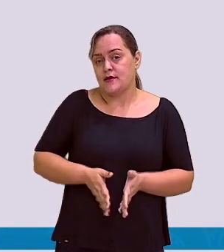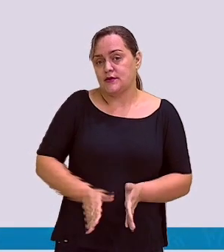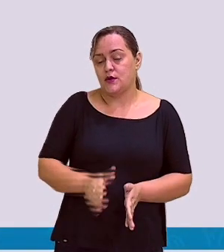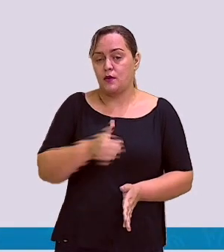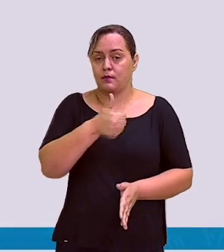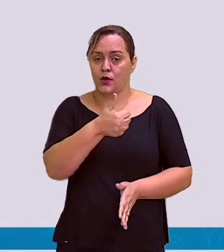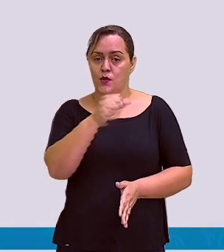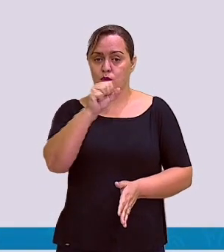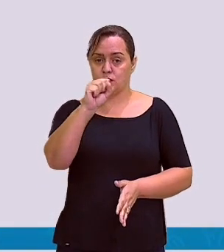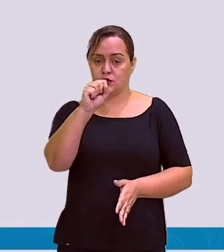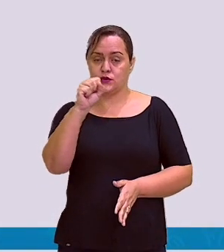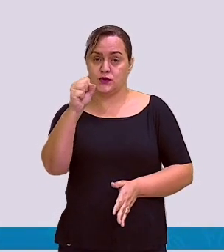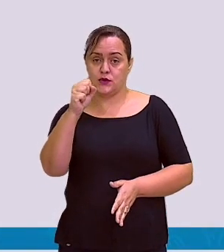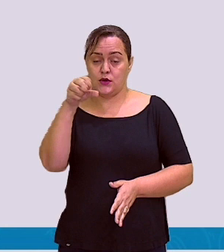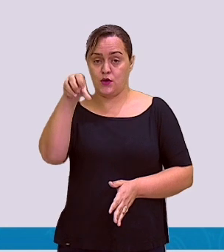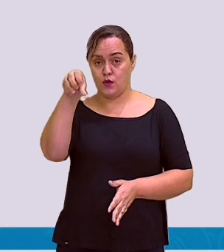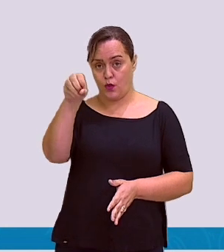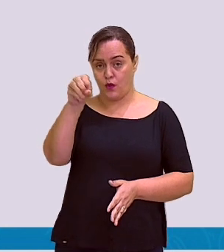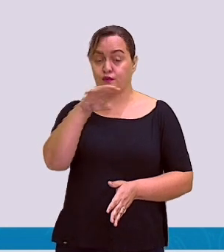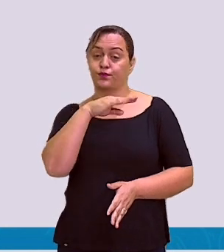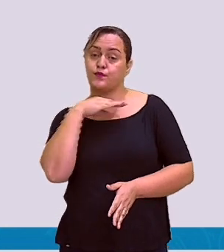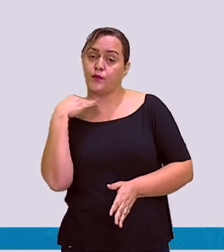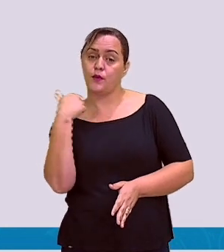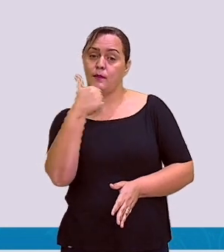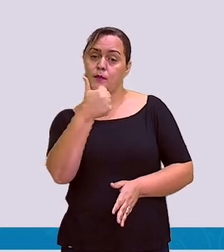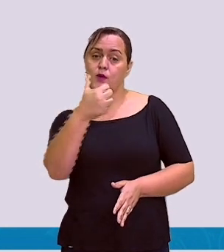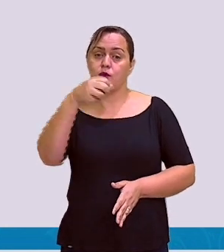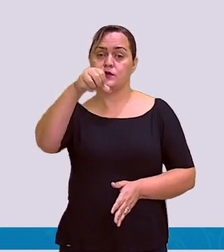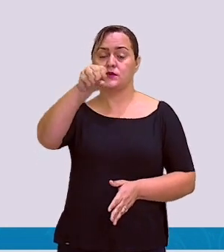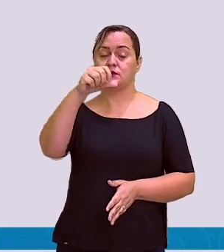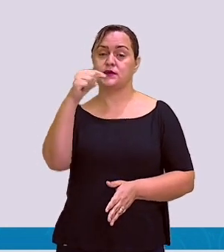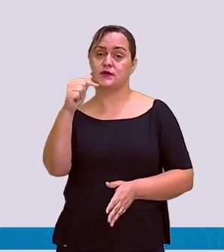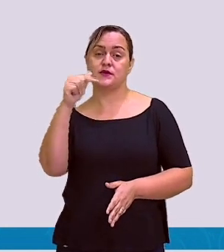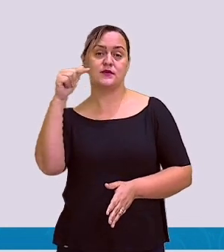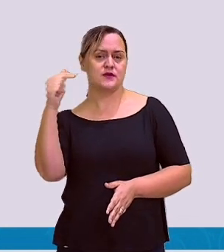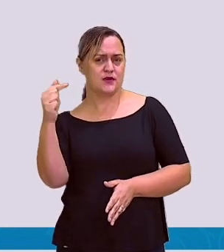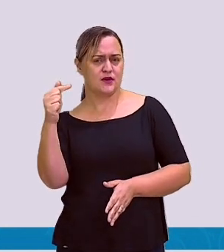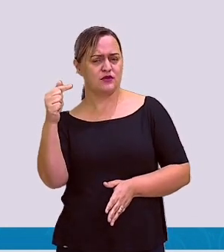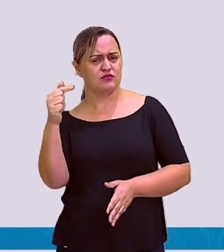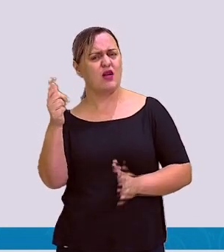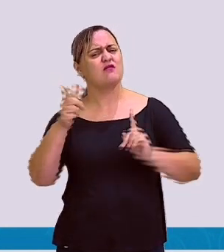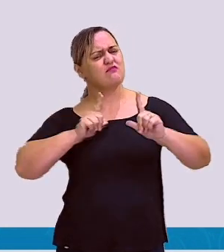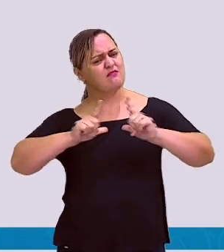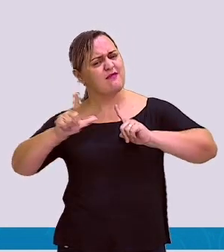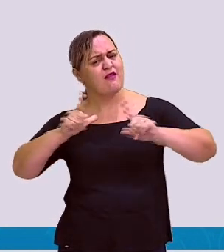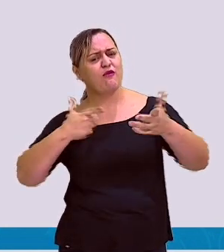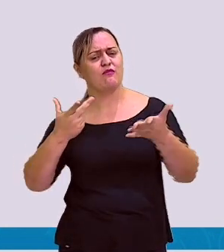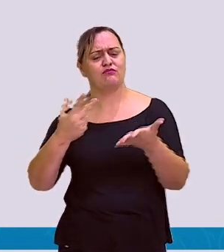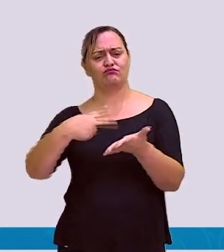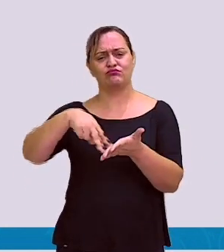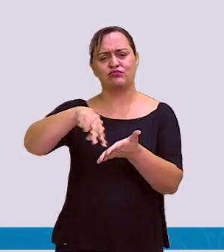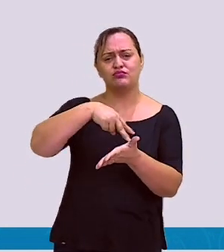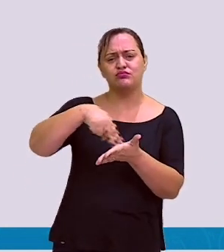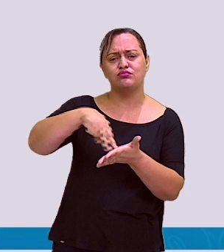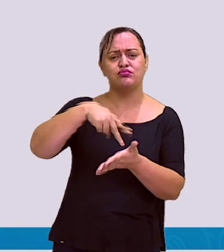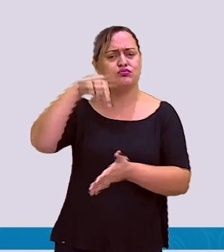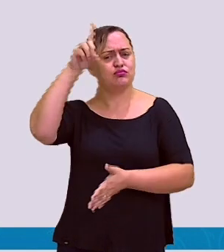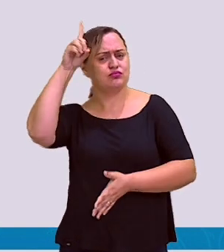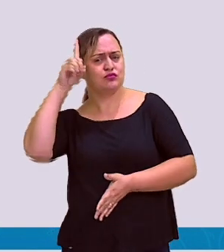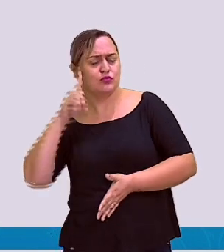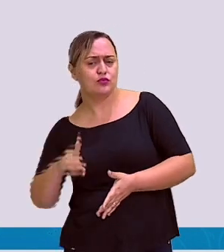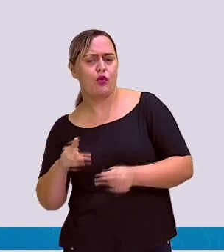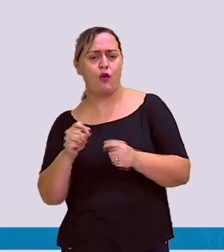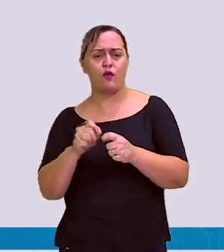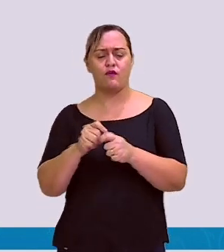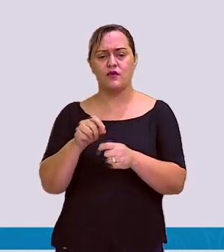em 1977. Foi um ator, dançarino, diretor e produtor inglês, também